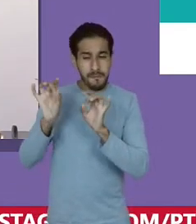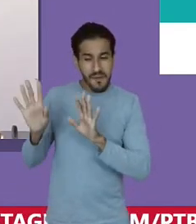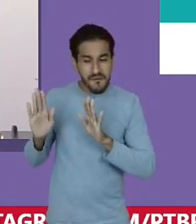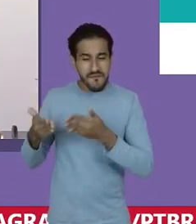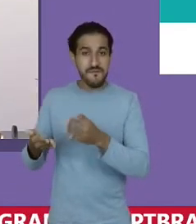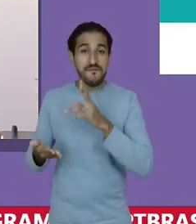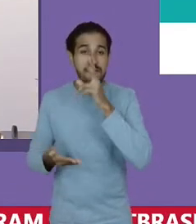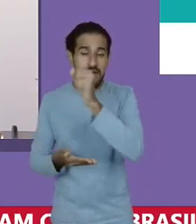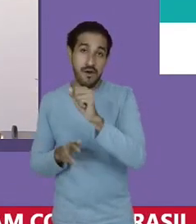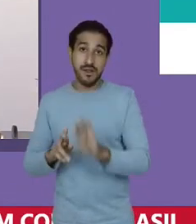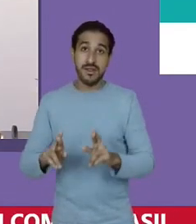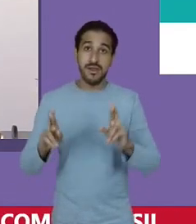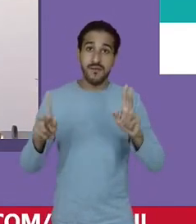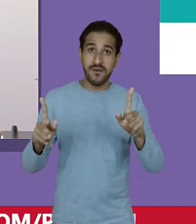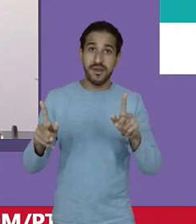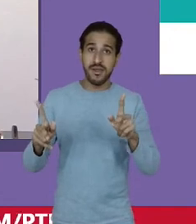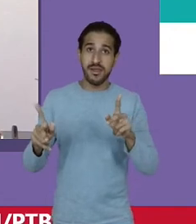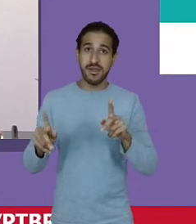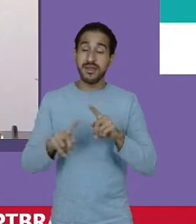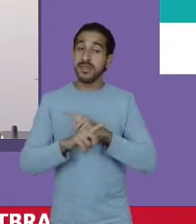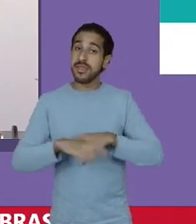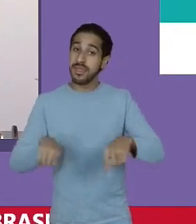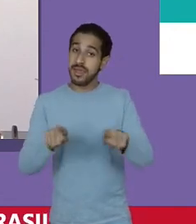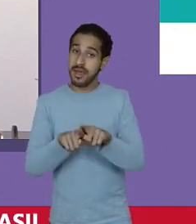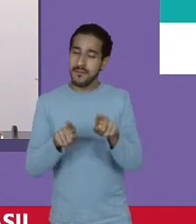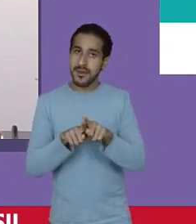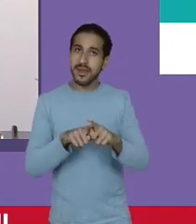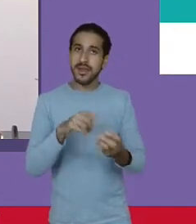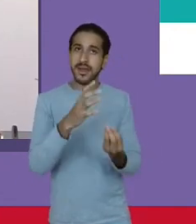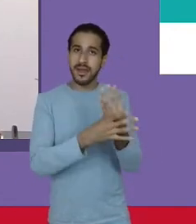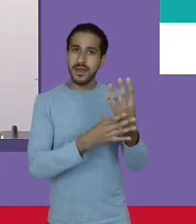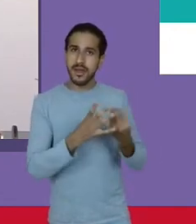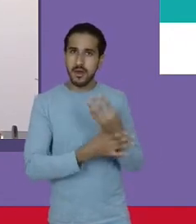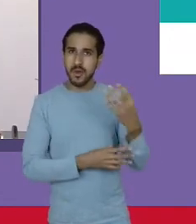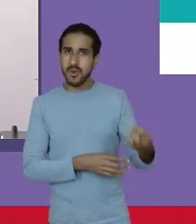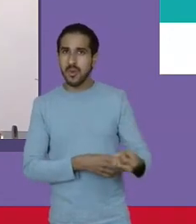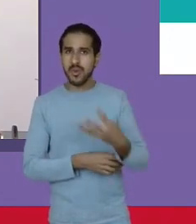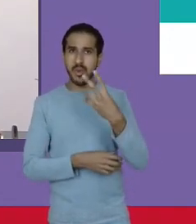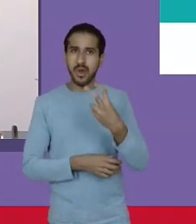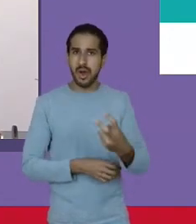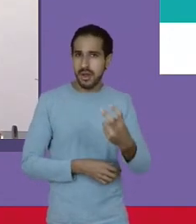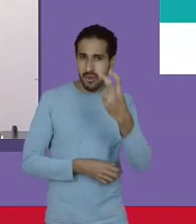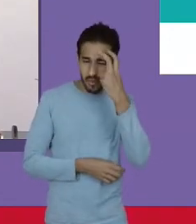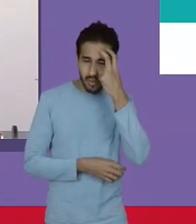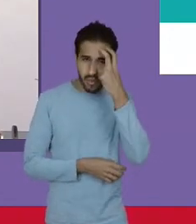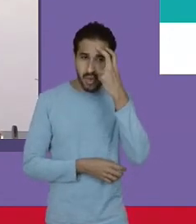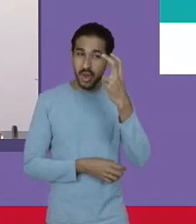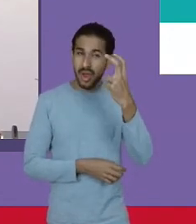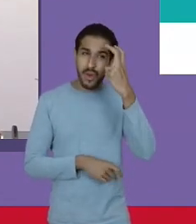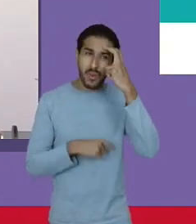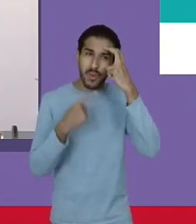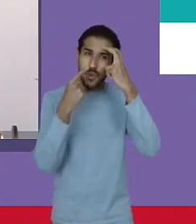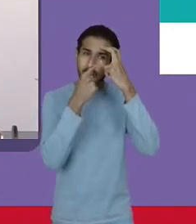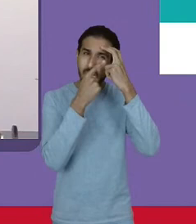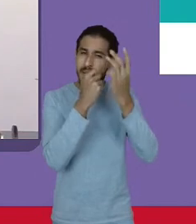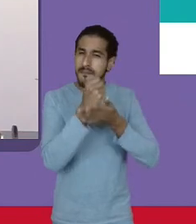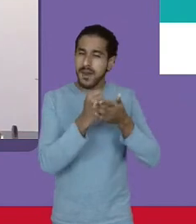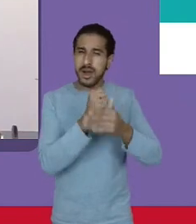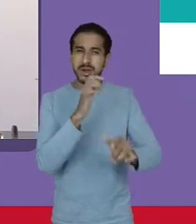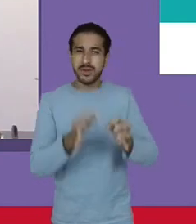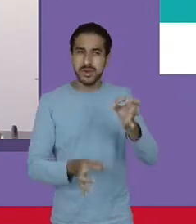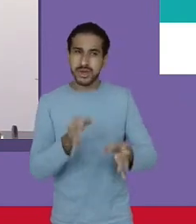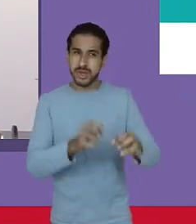específica, forte, diferenciada, mas também na produção de uma nova cultura, uma cultura da